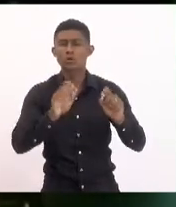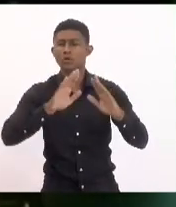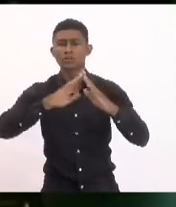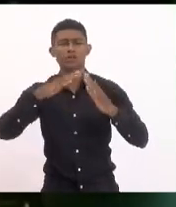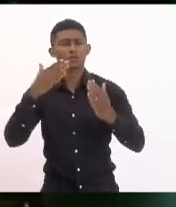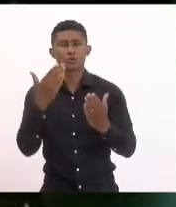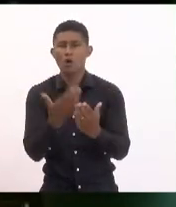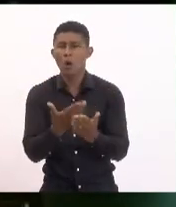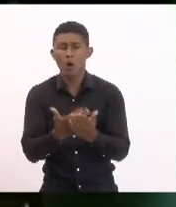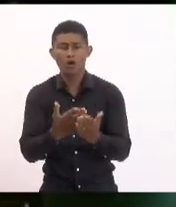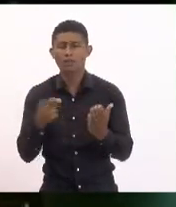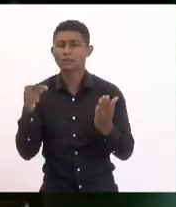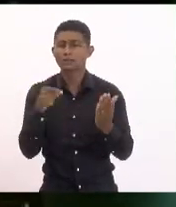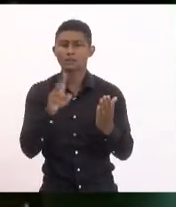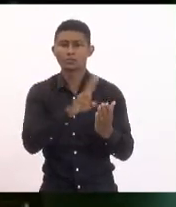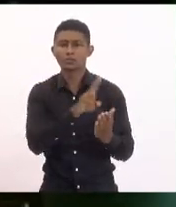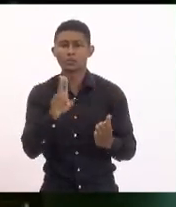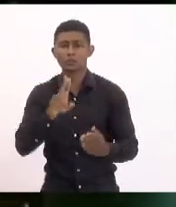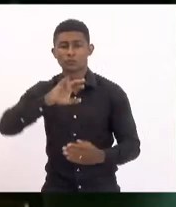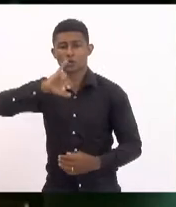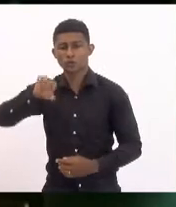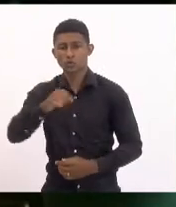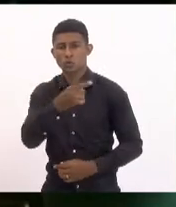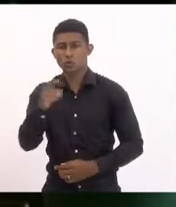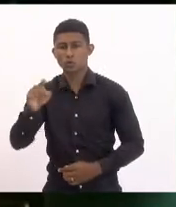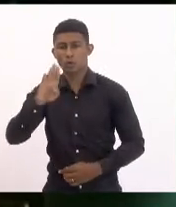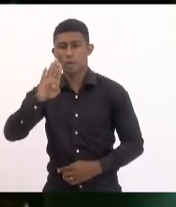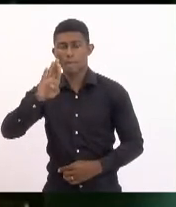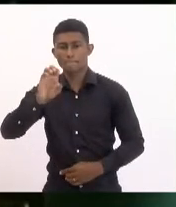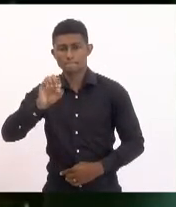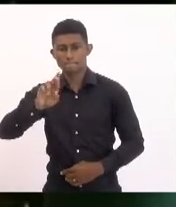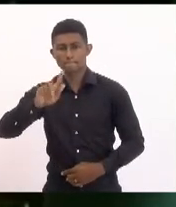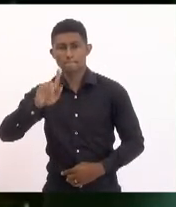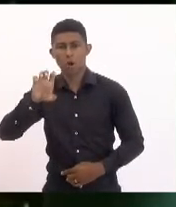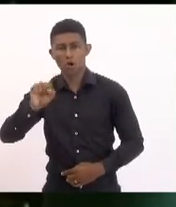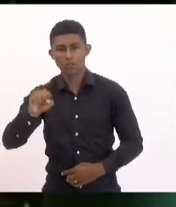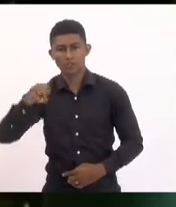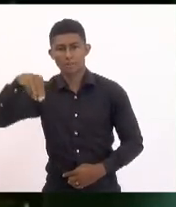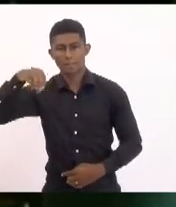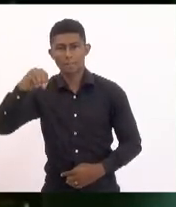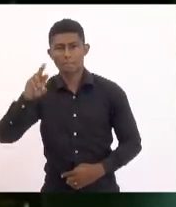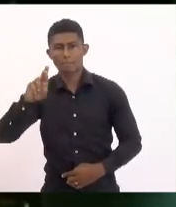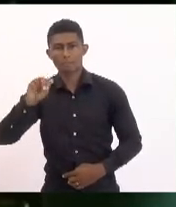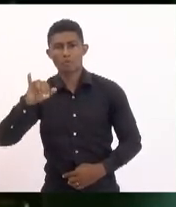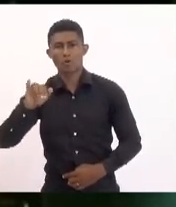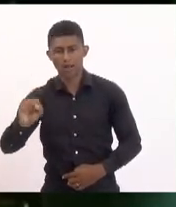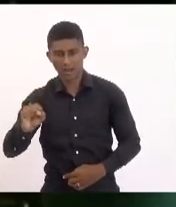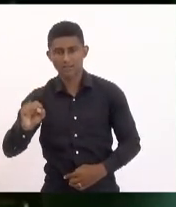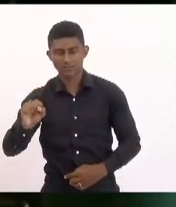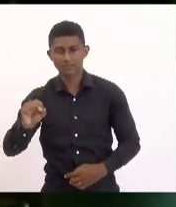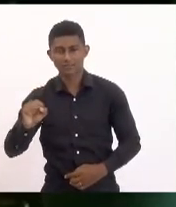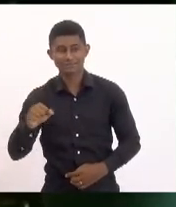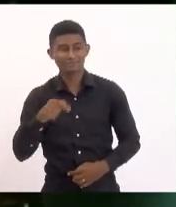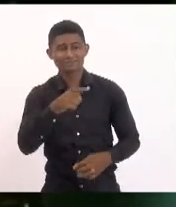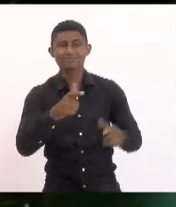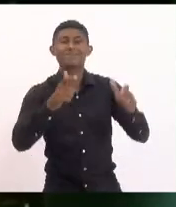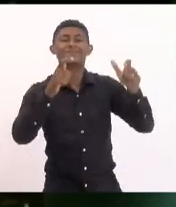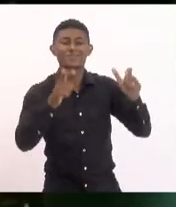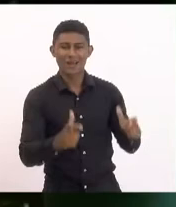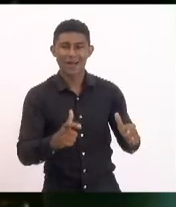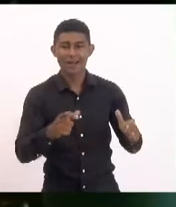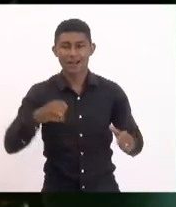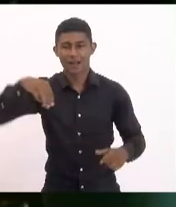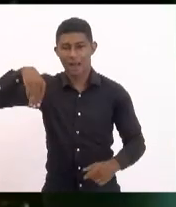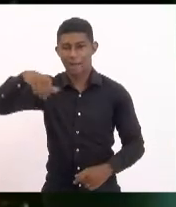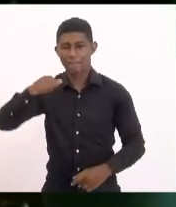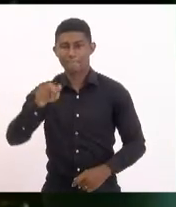O Colégio Estadual João Borges de Moraes, um colégio que fica no coração da Maré, que